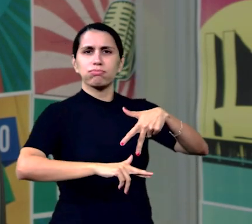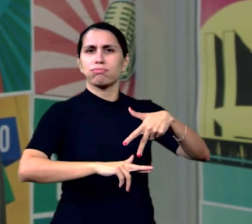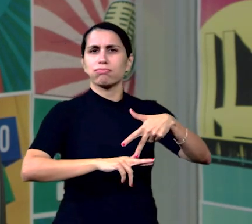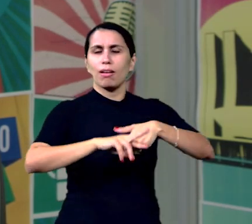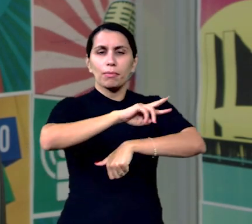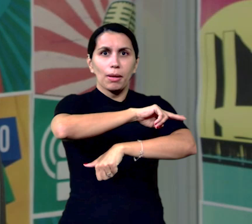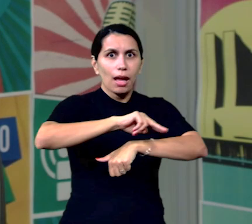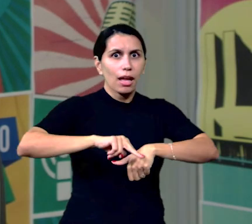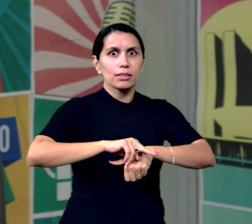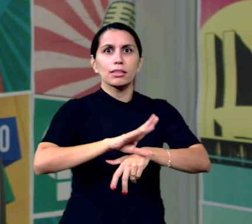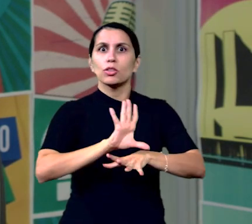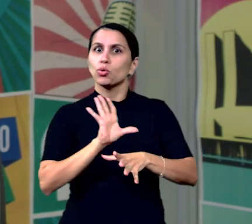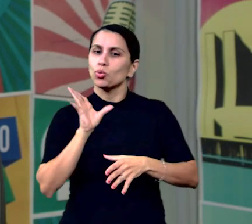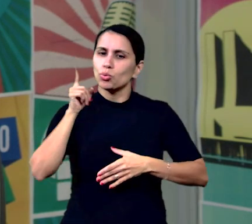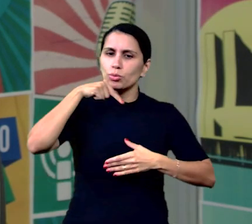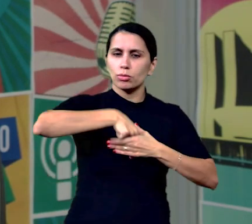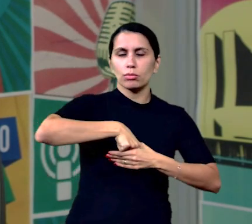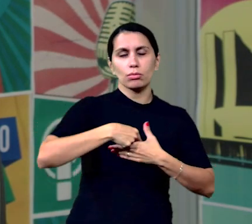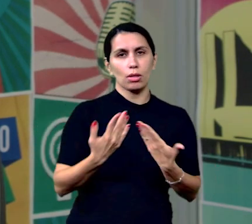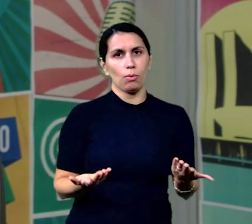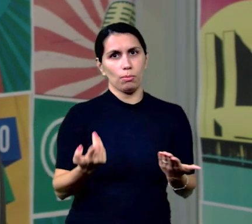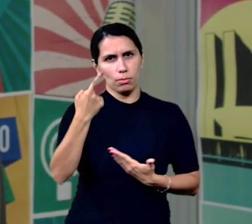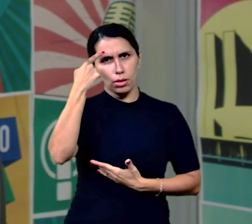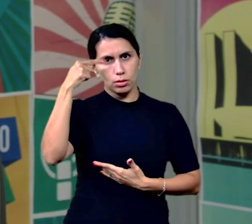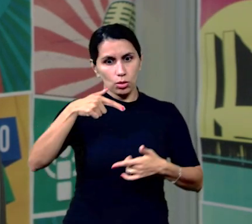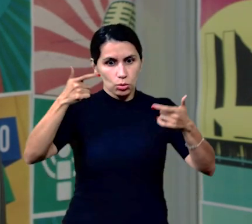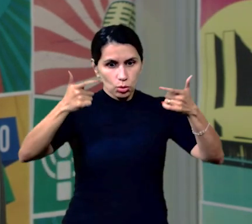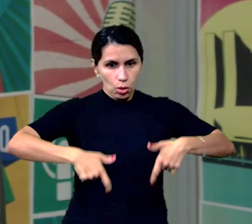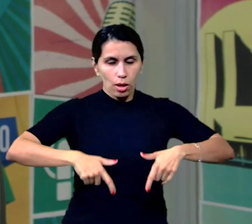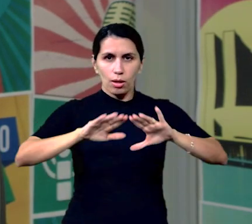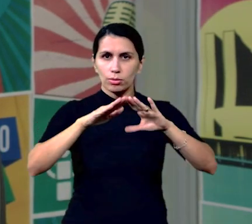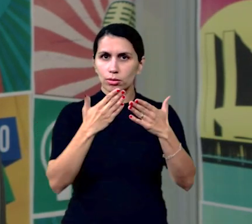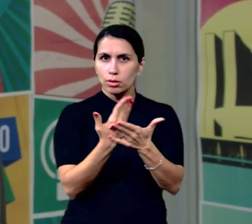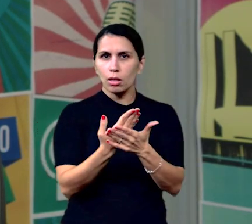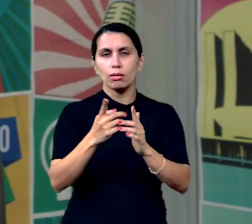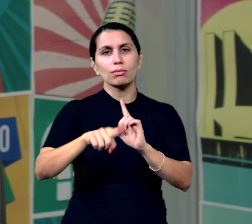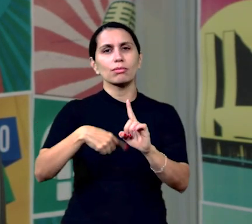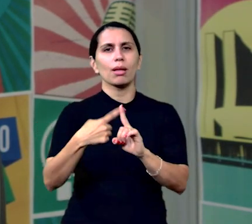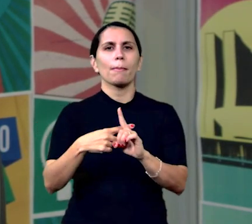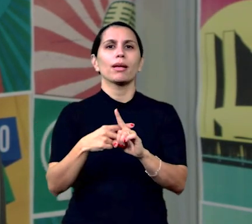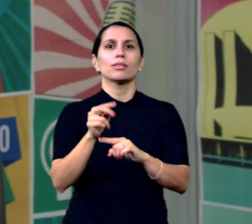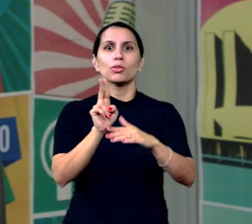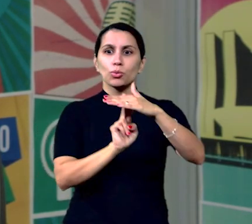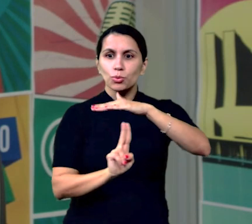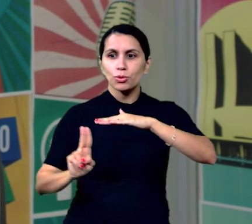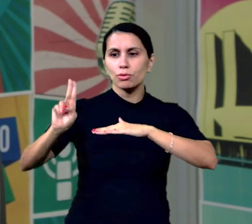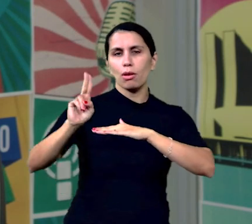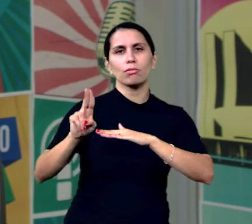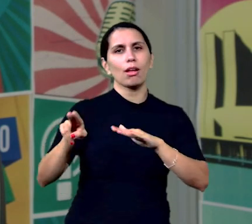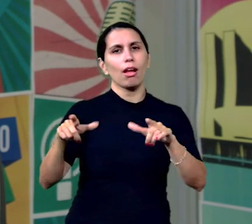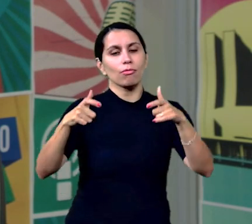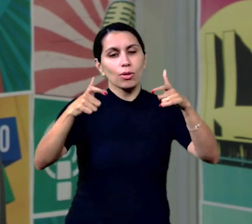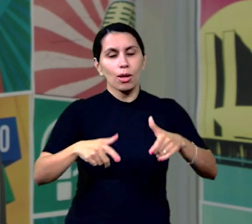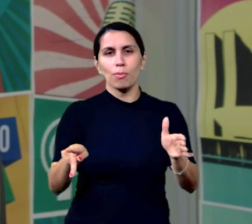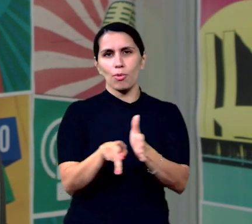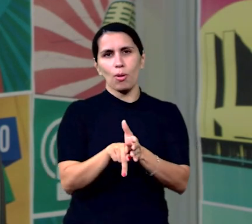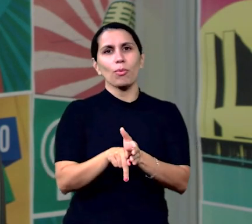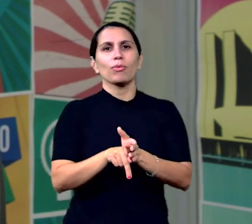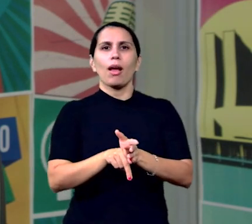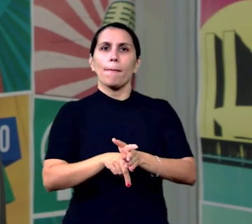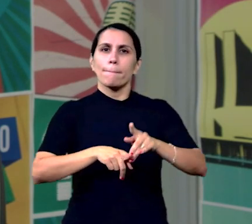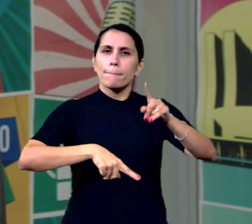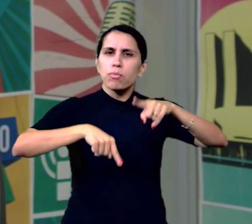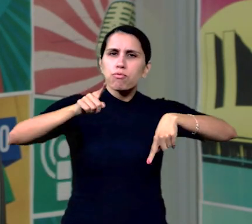essa subjetividade. Então, acho que o espaço da escola, né, o espaço da universidade é esse espaço também da pluralidade. E a